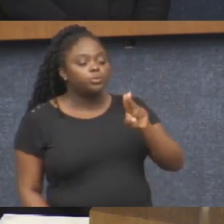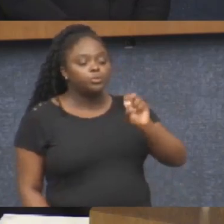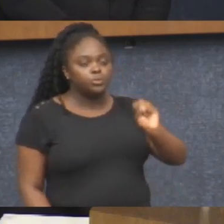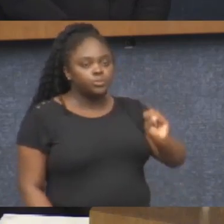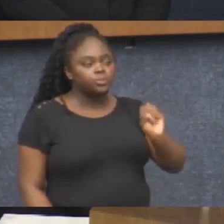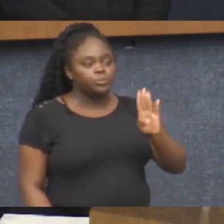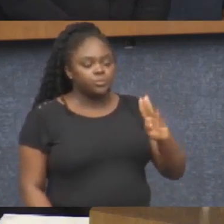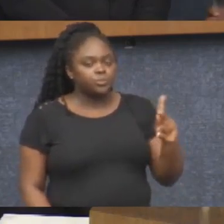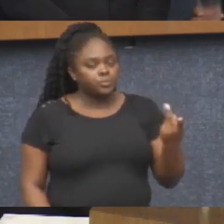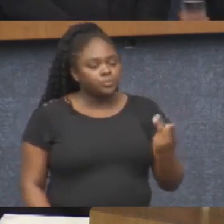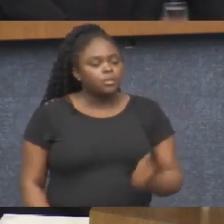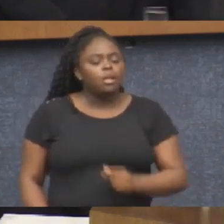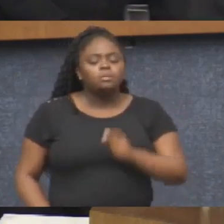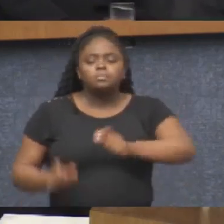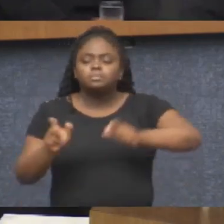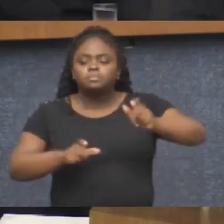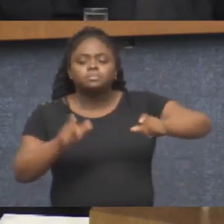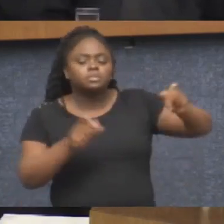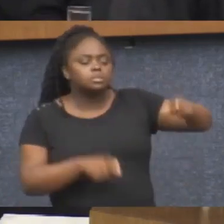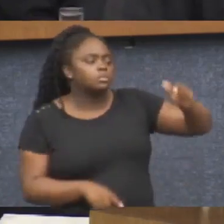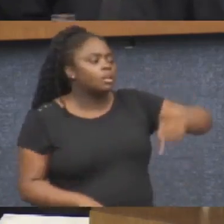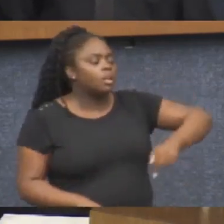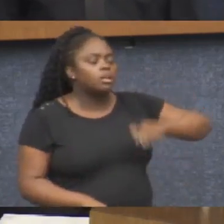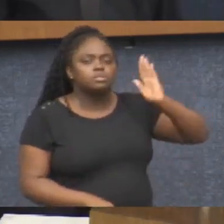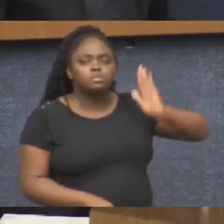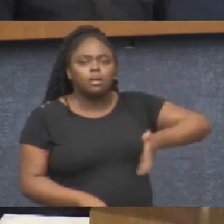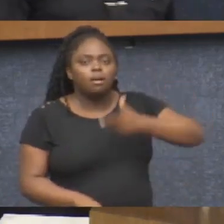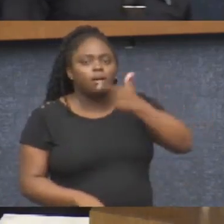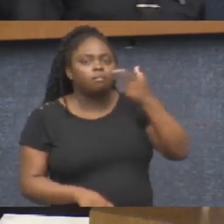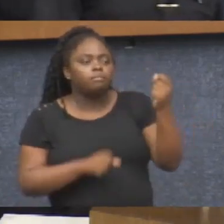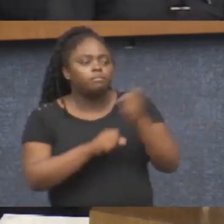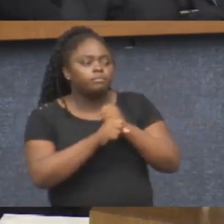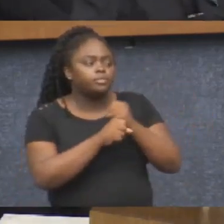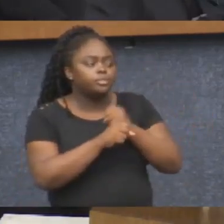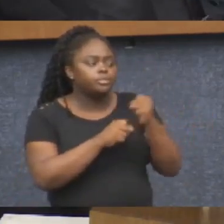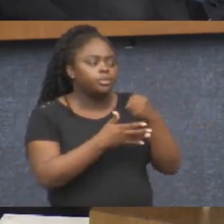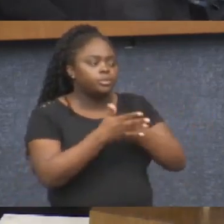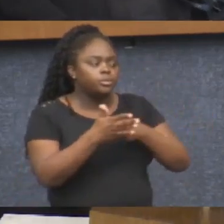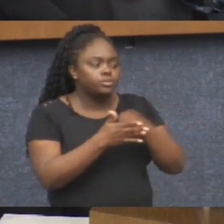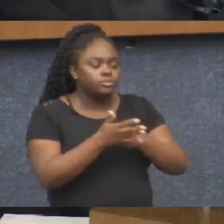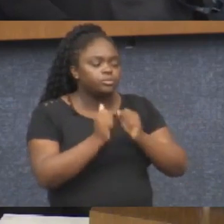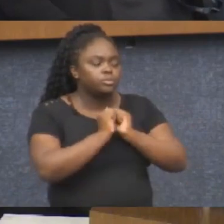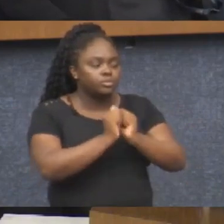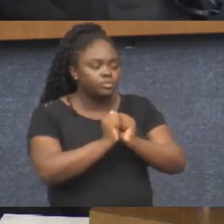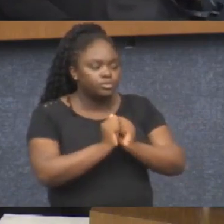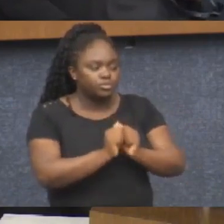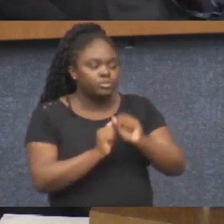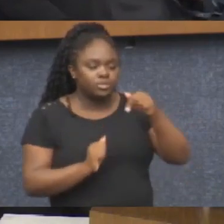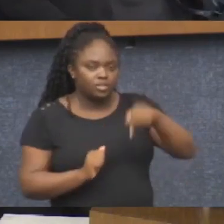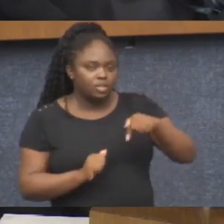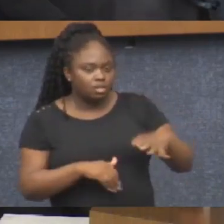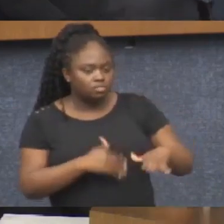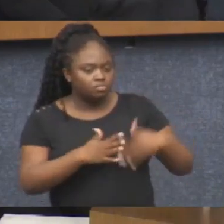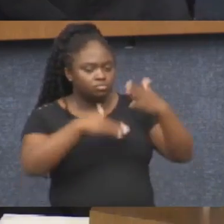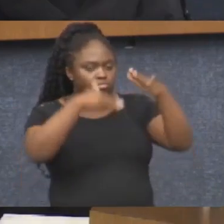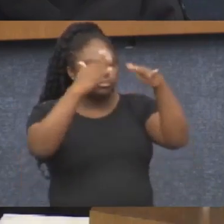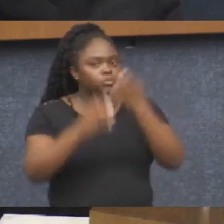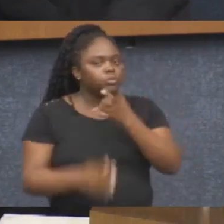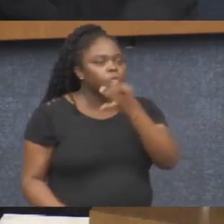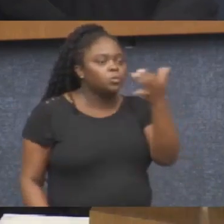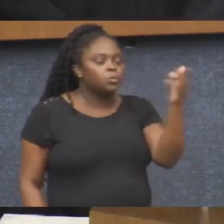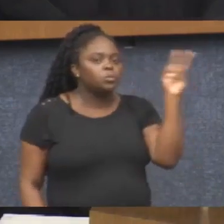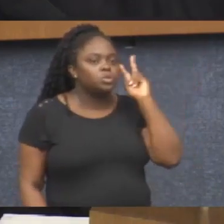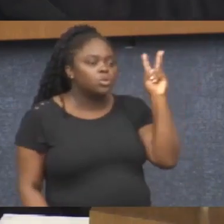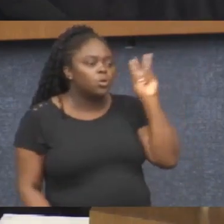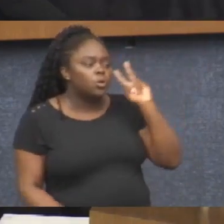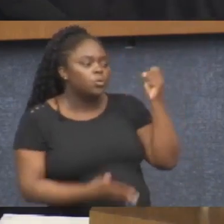SUS-BH, pessoas que estão aqui há 20 anos, né, lutando juntas aqui nessa construção. Quantas histórias, né,